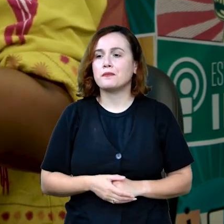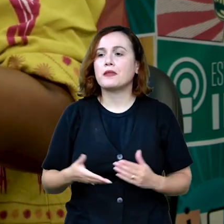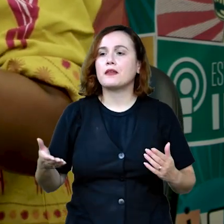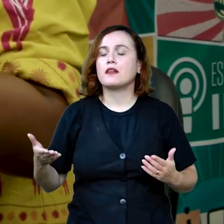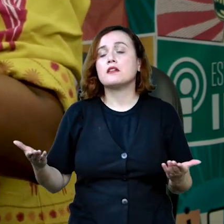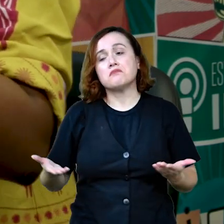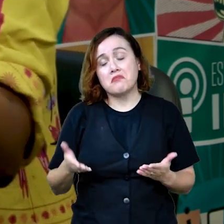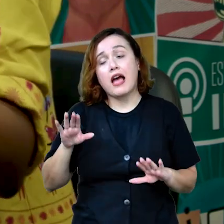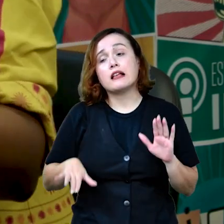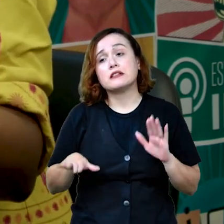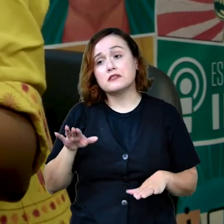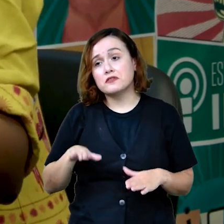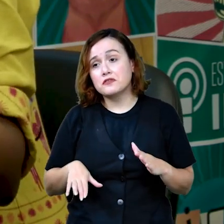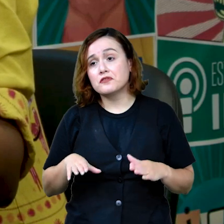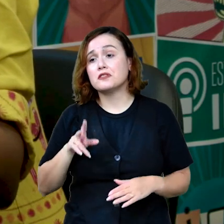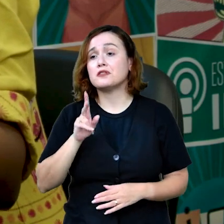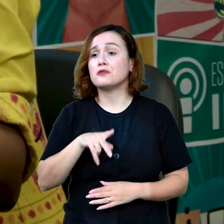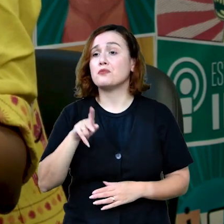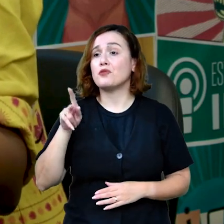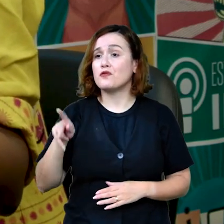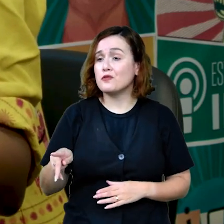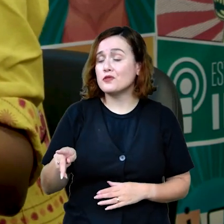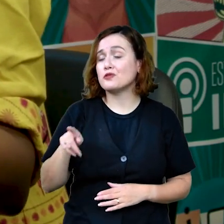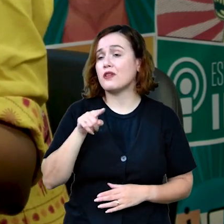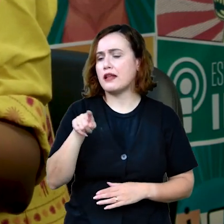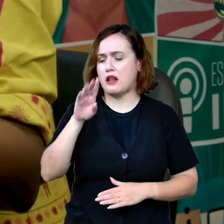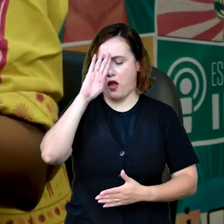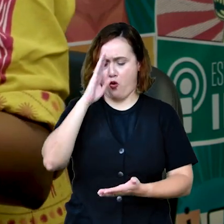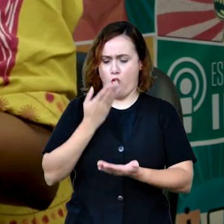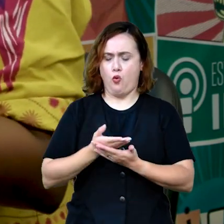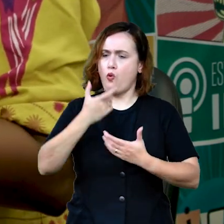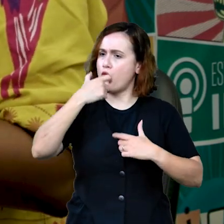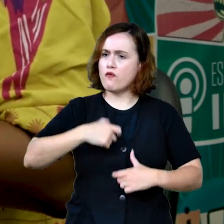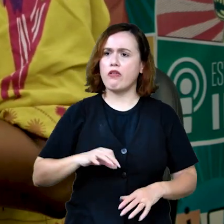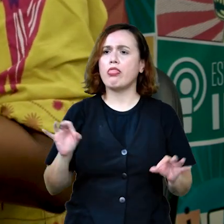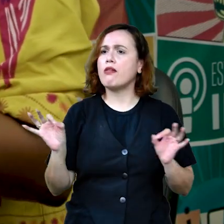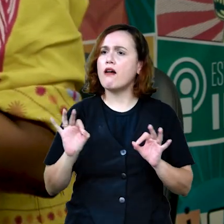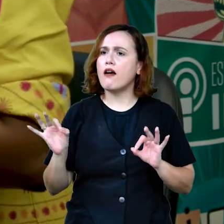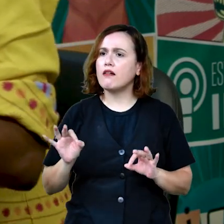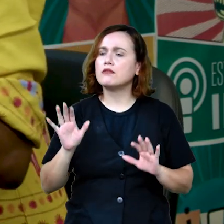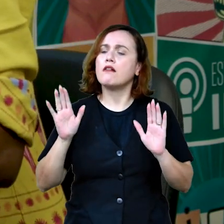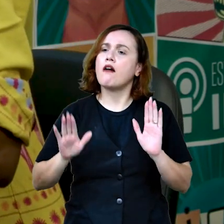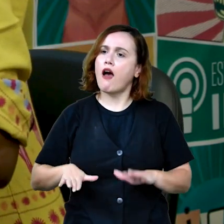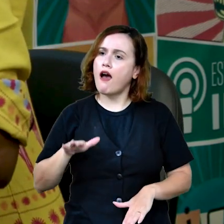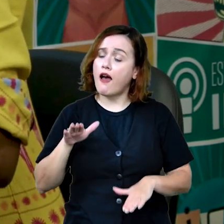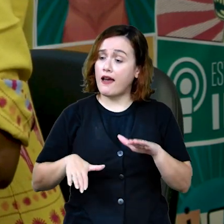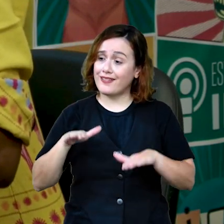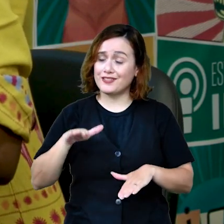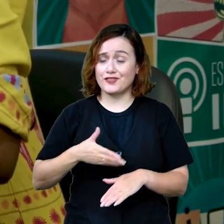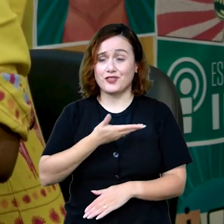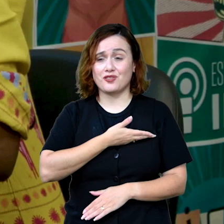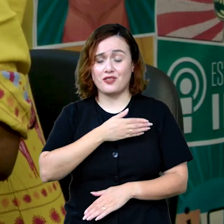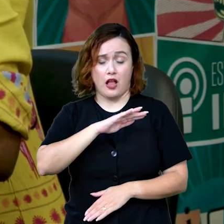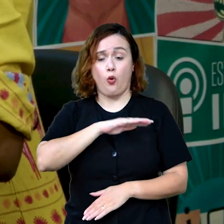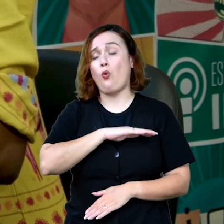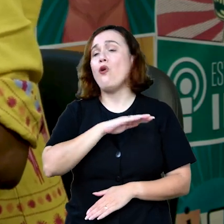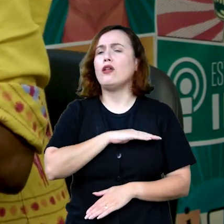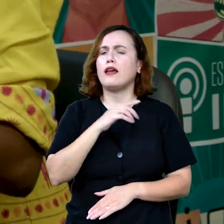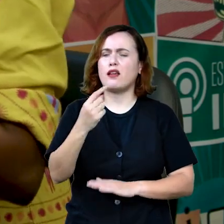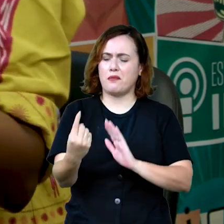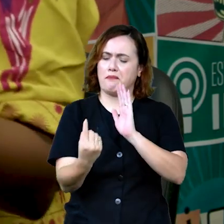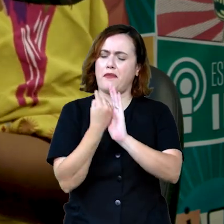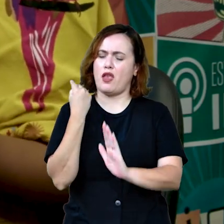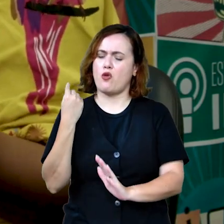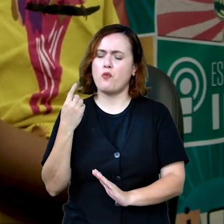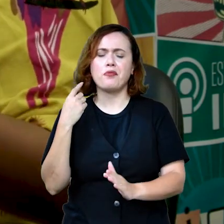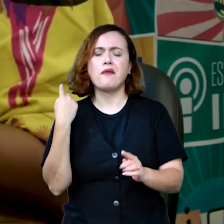assim. Às vezes é um professor ou uma professora que não coloca fé em você. Às vezes são seus colegas que questionam a pesquisa que você está fazendo.